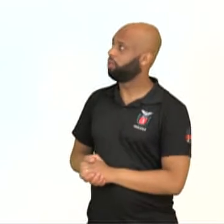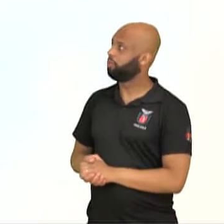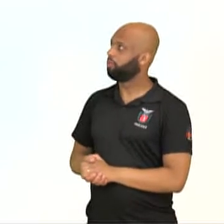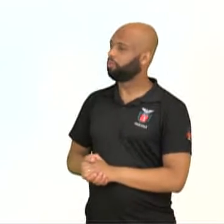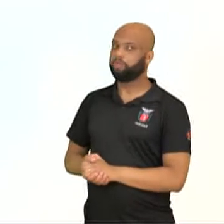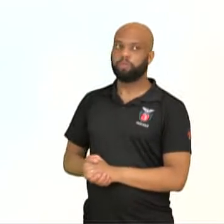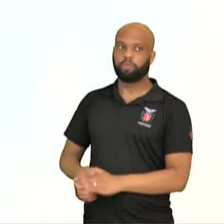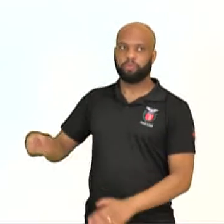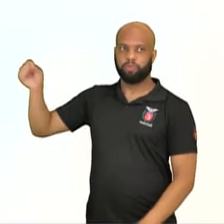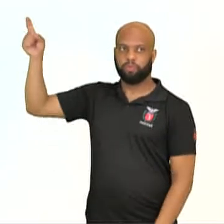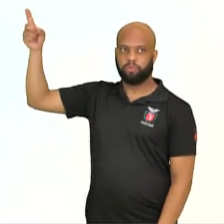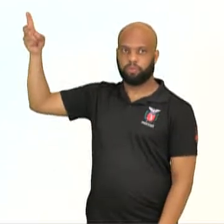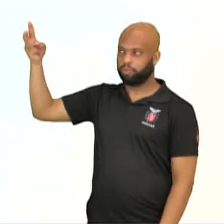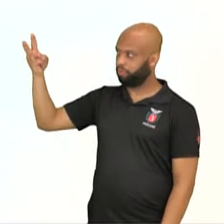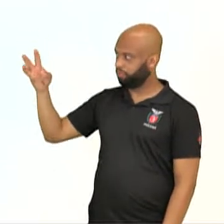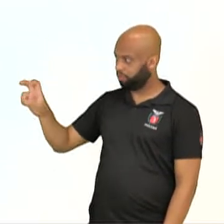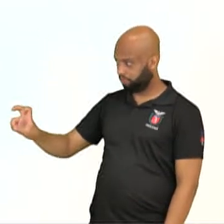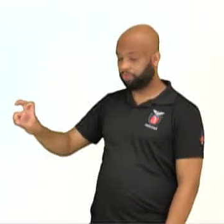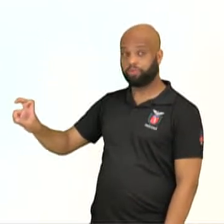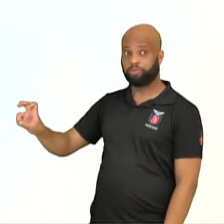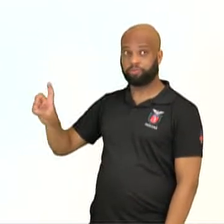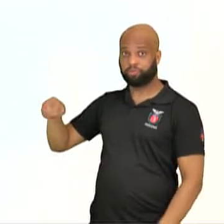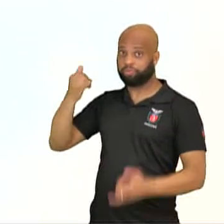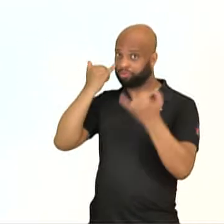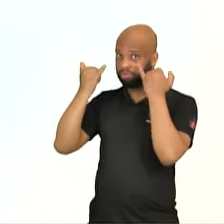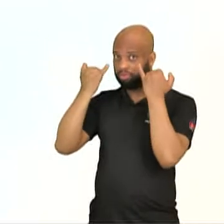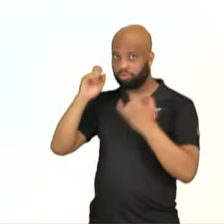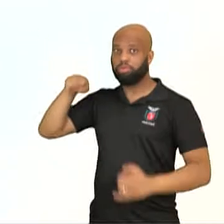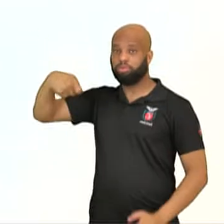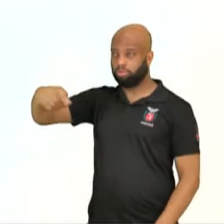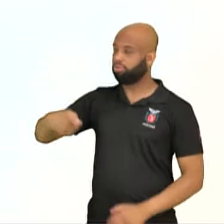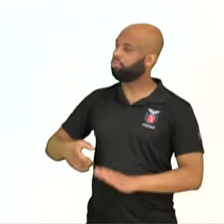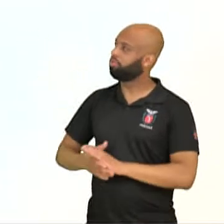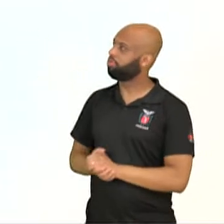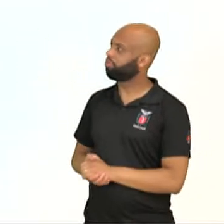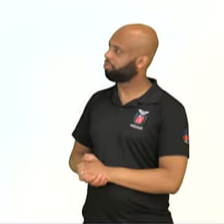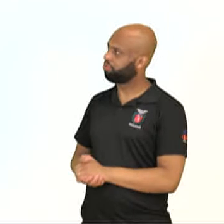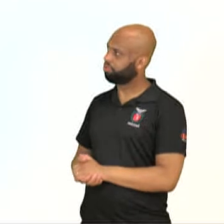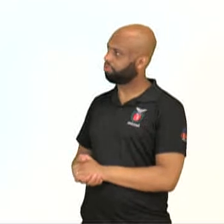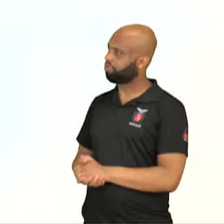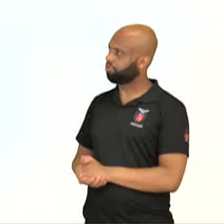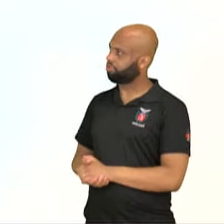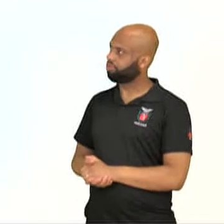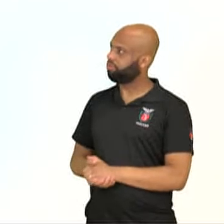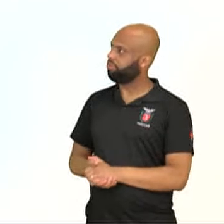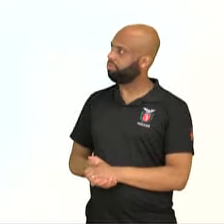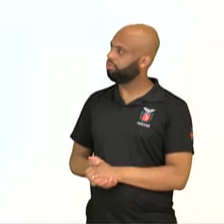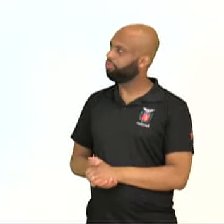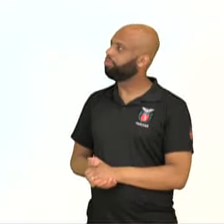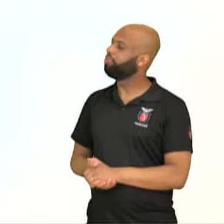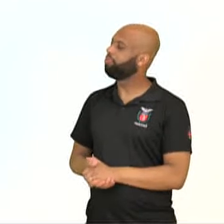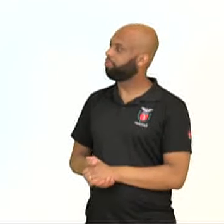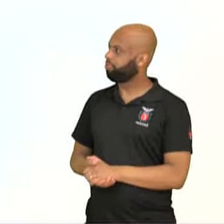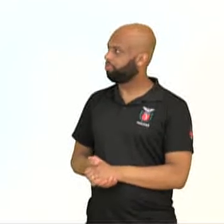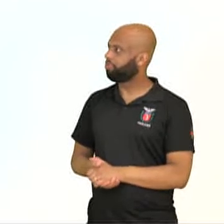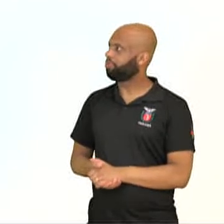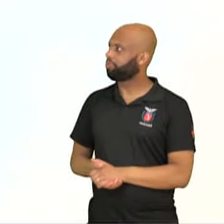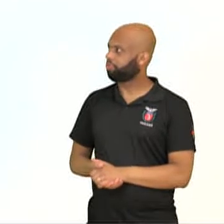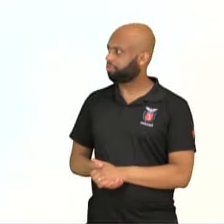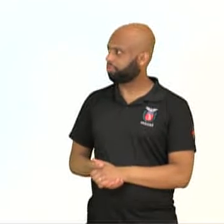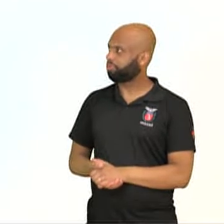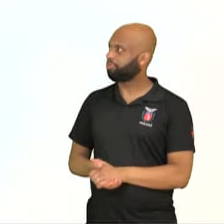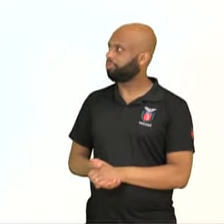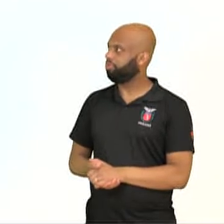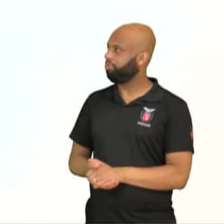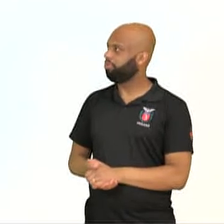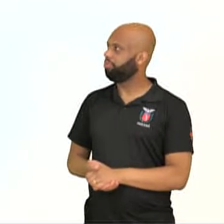calles de la Trapería y Platería, Plaza de Santo Domingo, Teatro Romea de